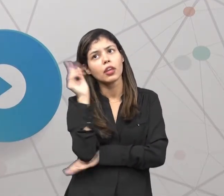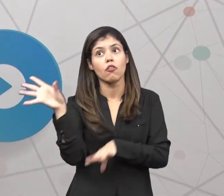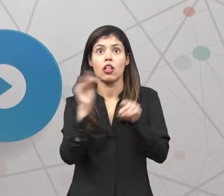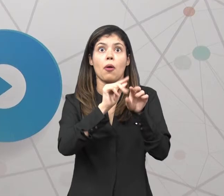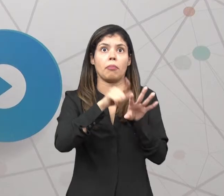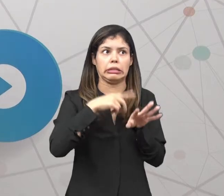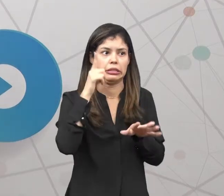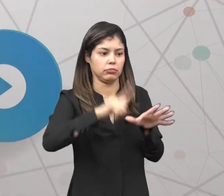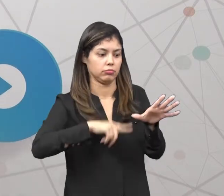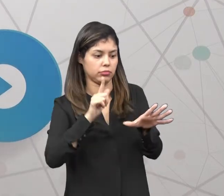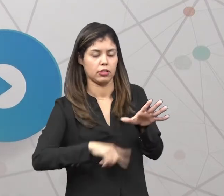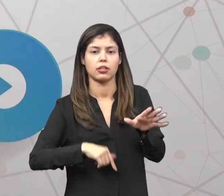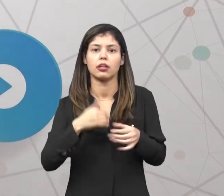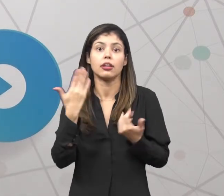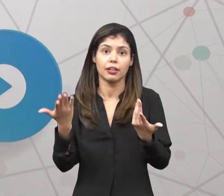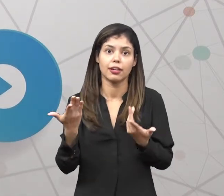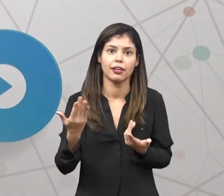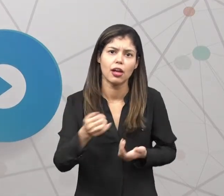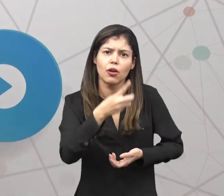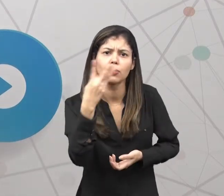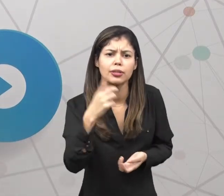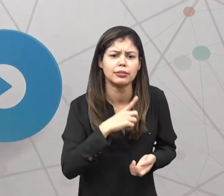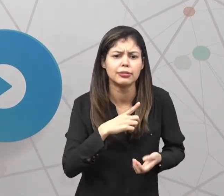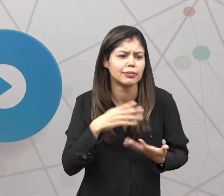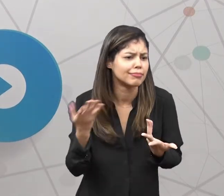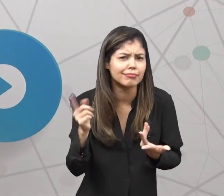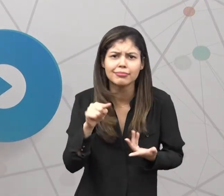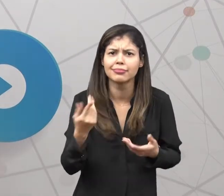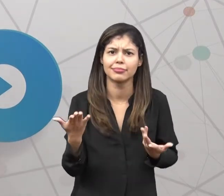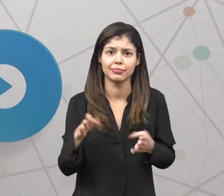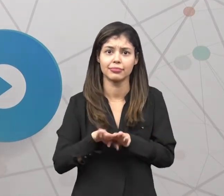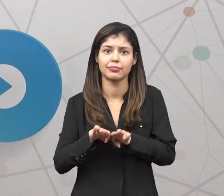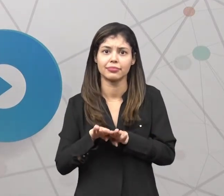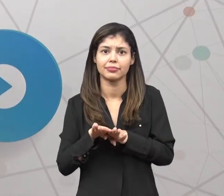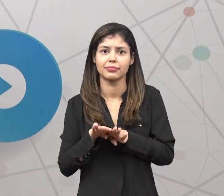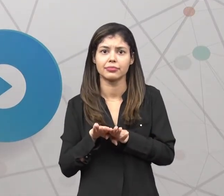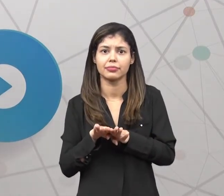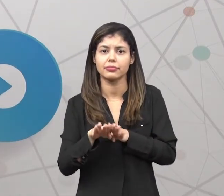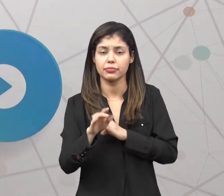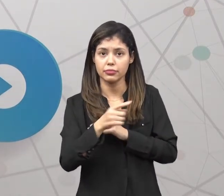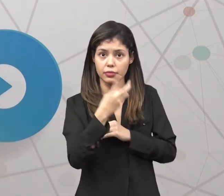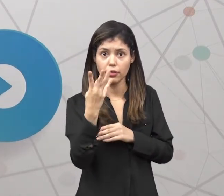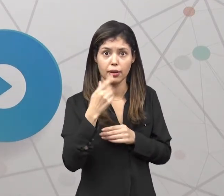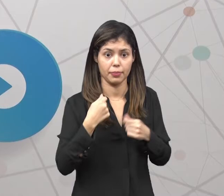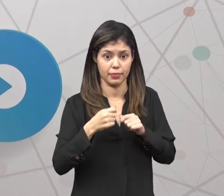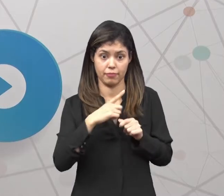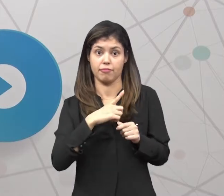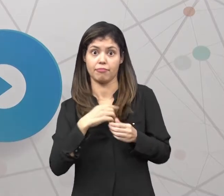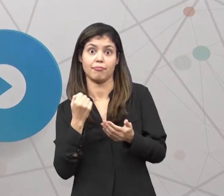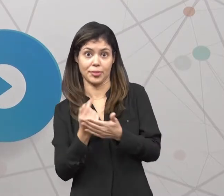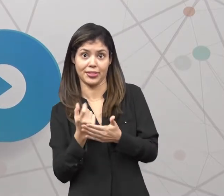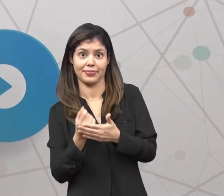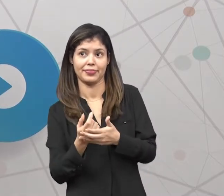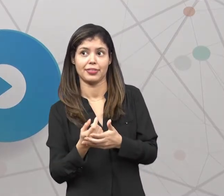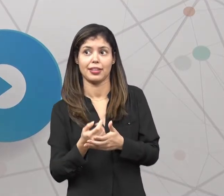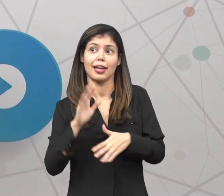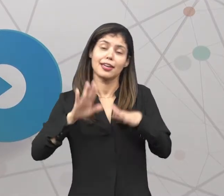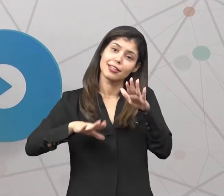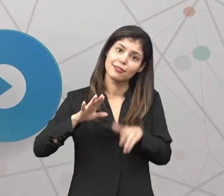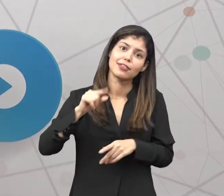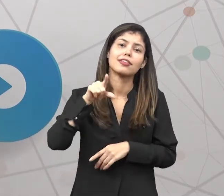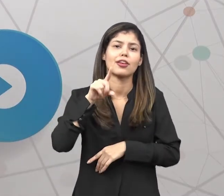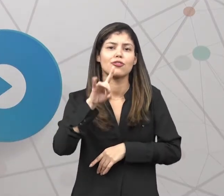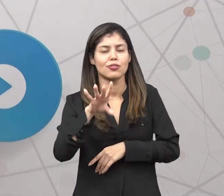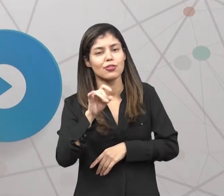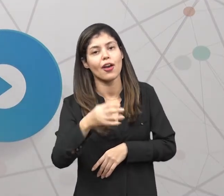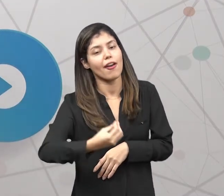pé da letra. Quanto que eu devo para vocês, né? A Mafalda foi lá perguntar quanto que ela estava devendo. E, no entanto, é no sentido figurado.